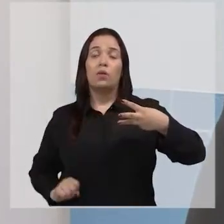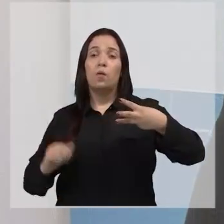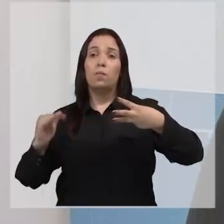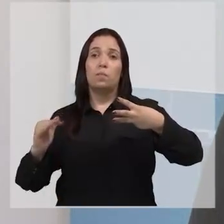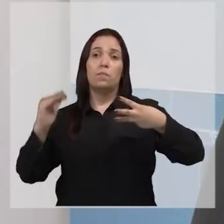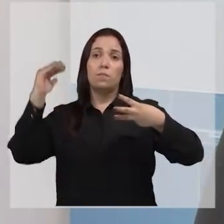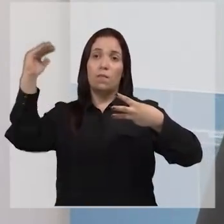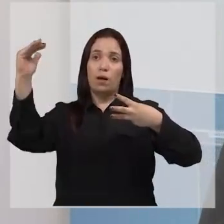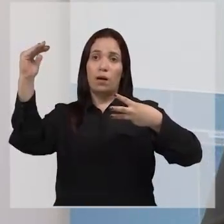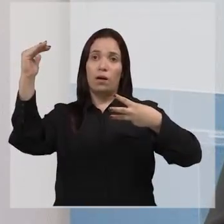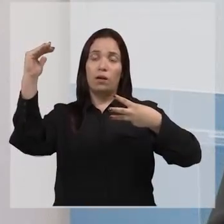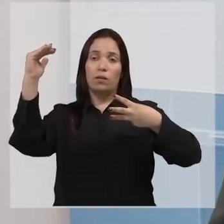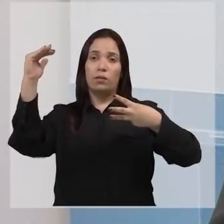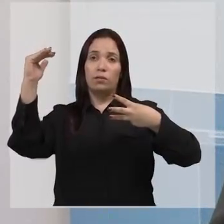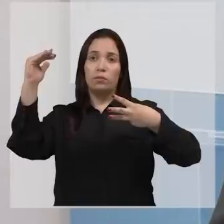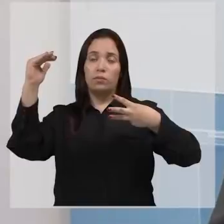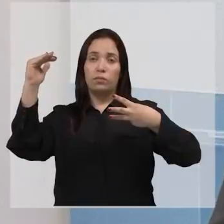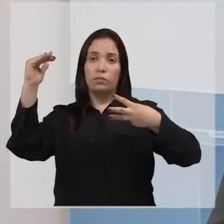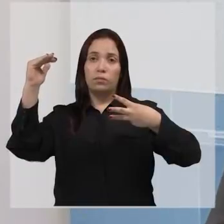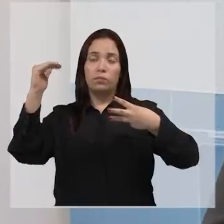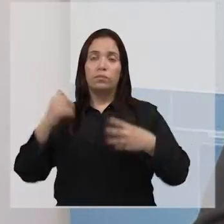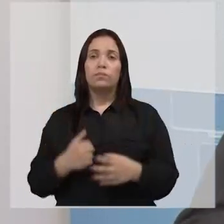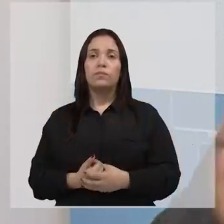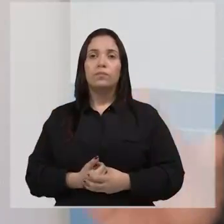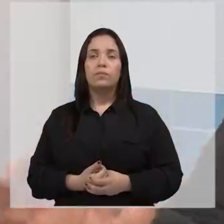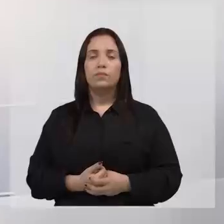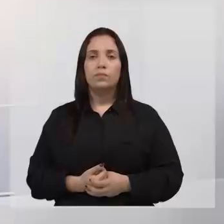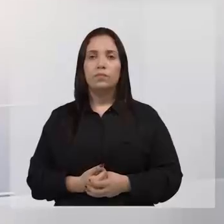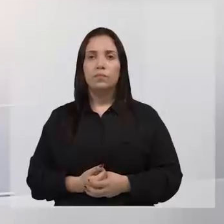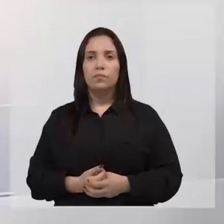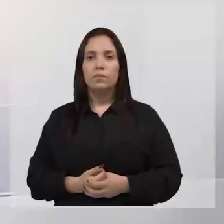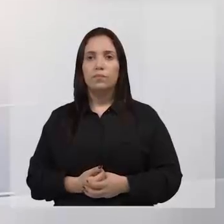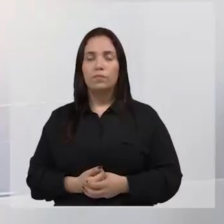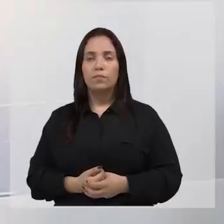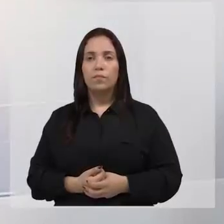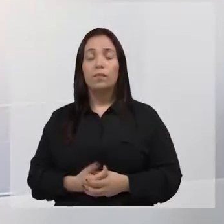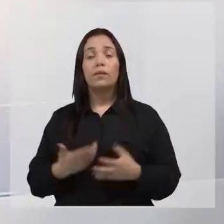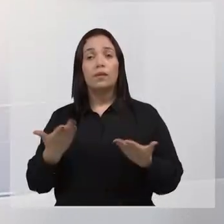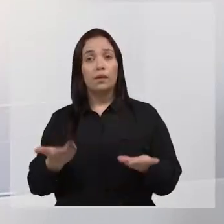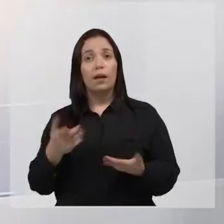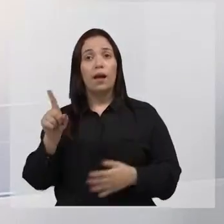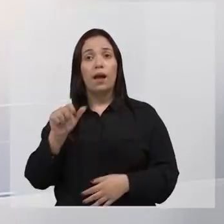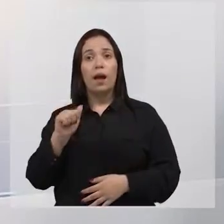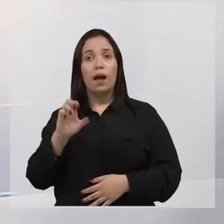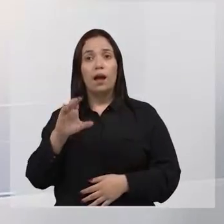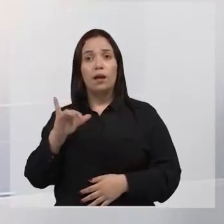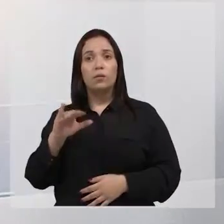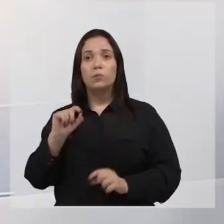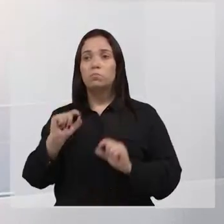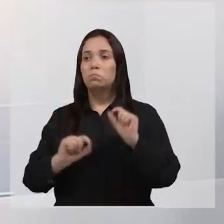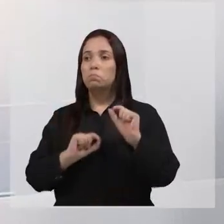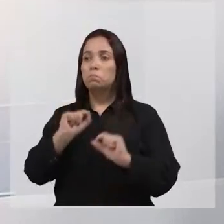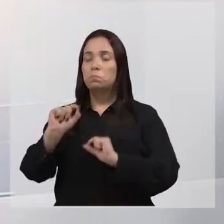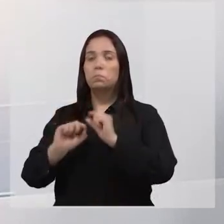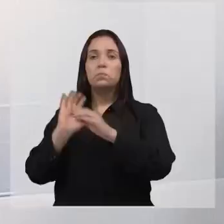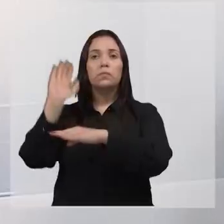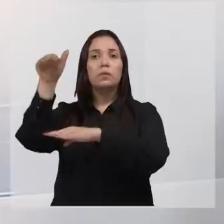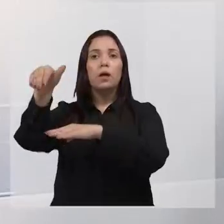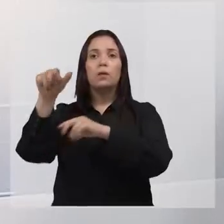Ele não foi cassado lá no Senado? Literalmente, Aécio Neves é uma caixa preta.